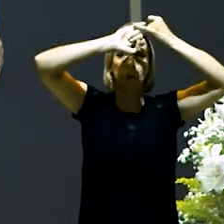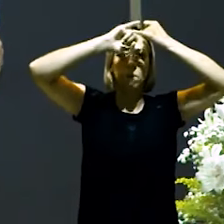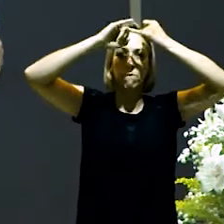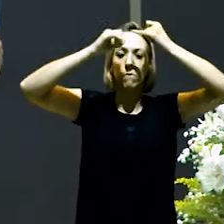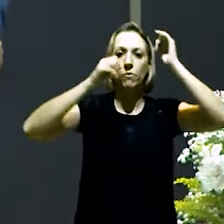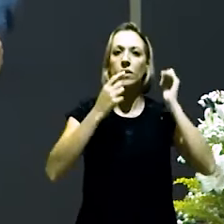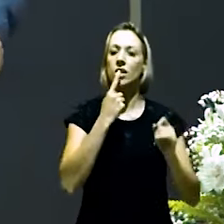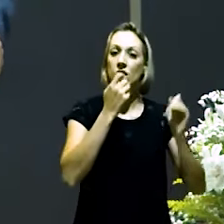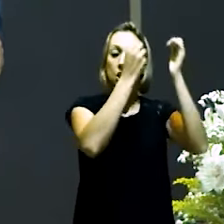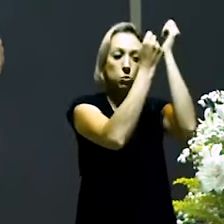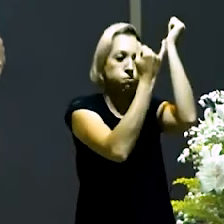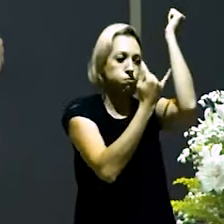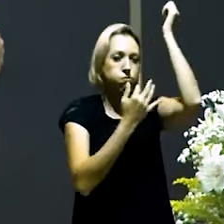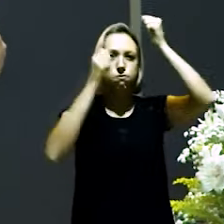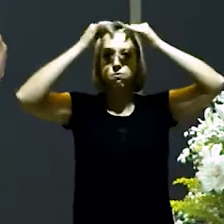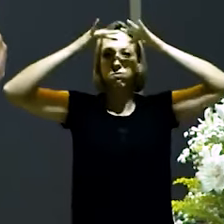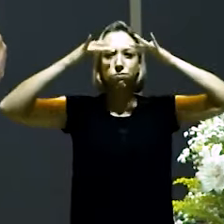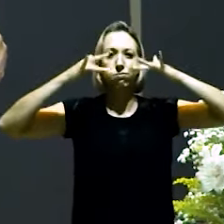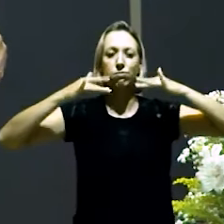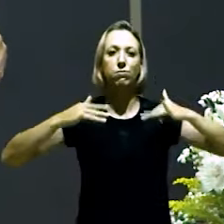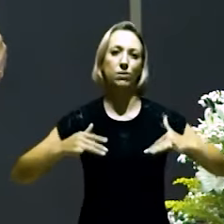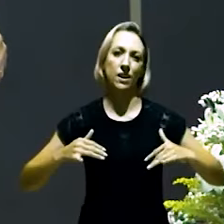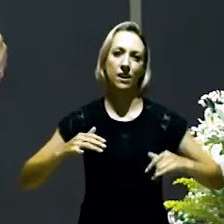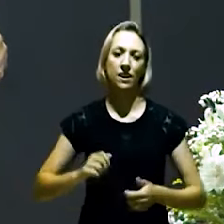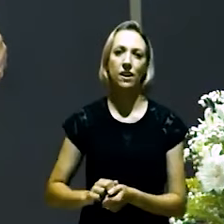ensanguentado depois de ter sido chicoteado